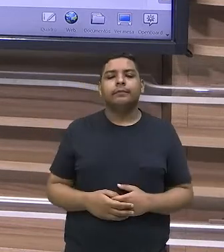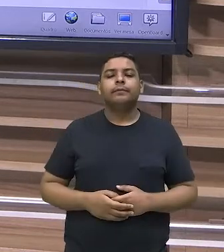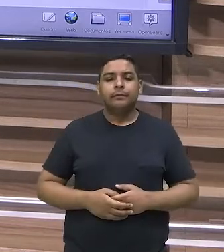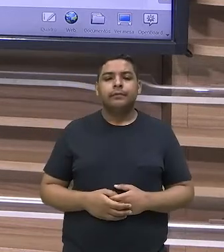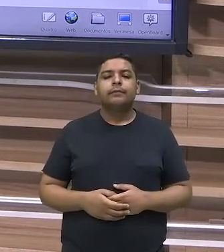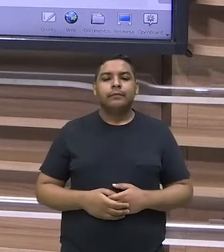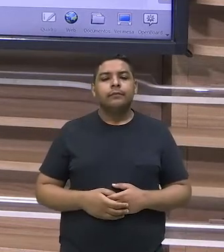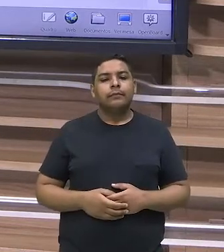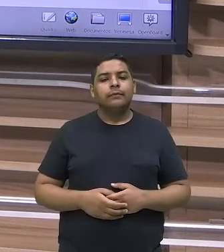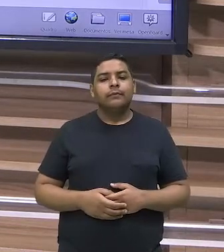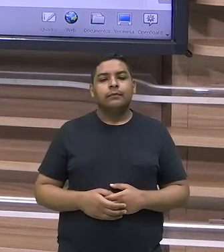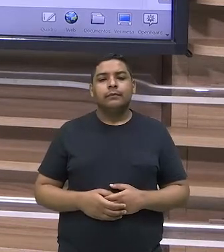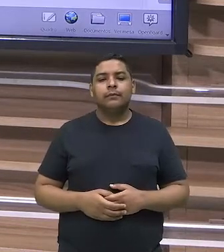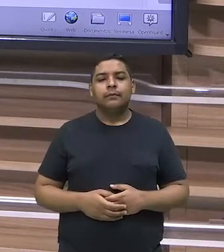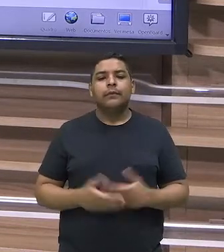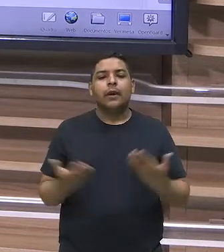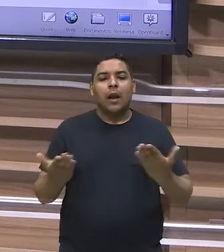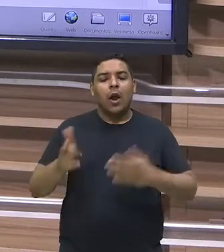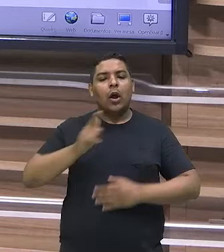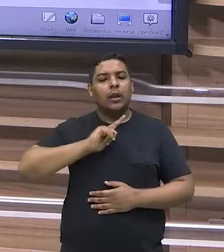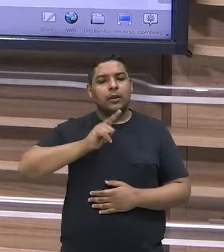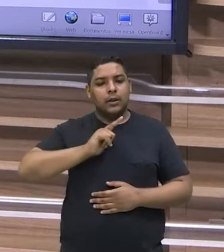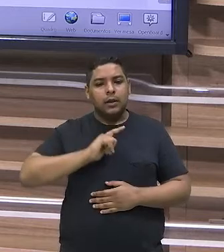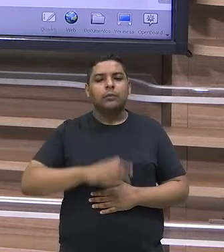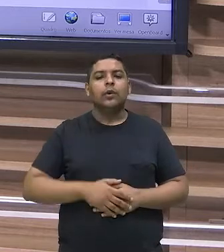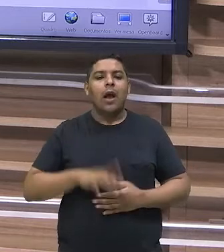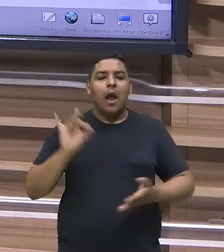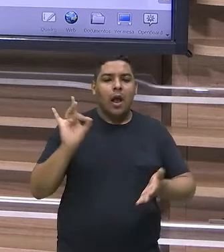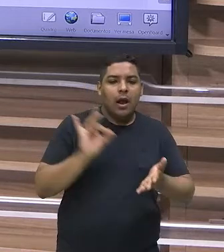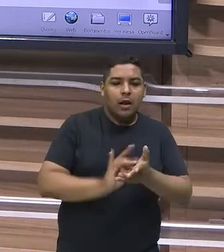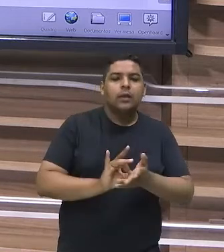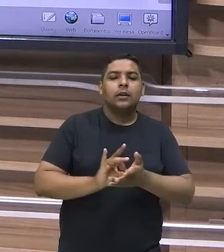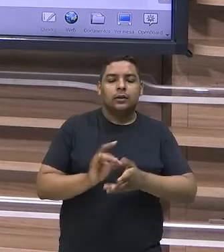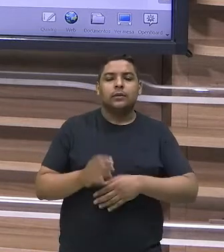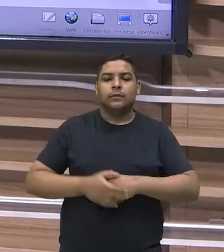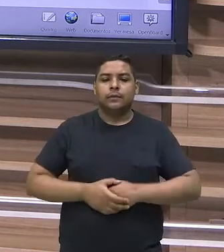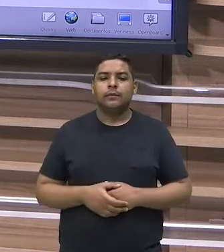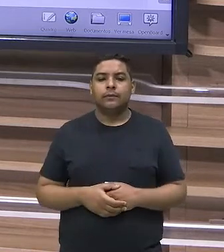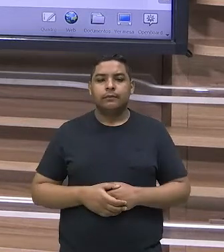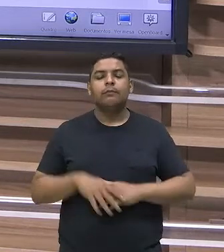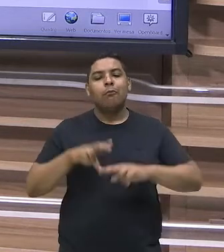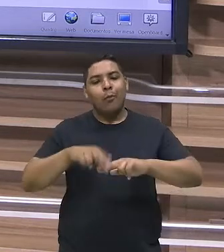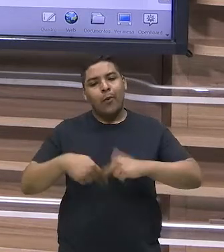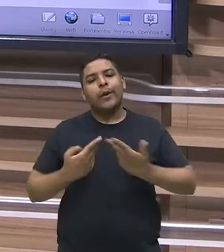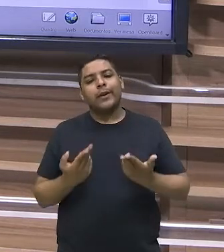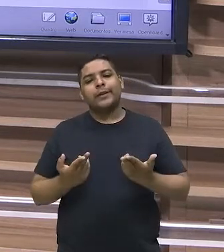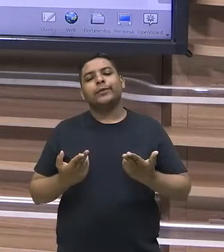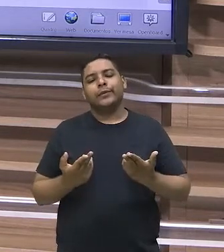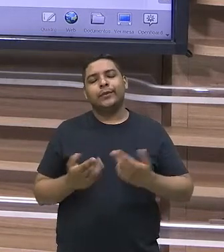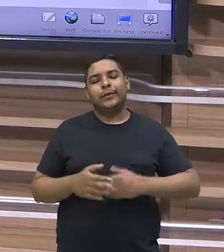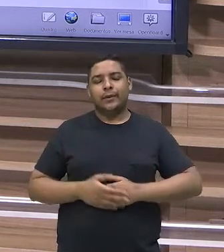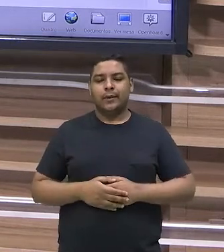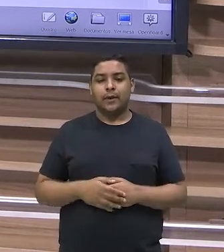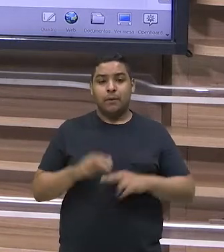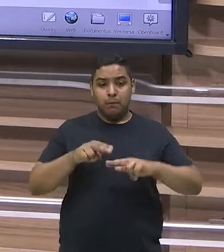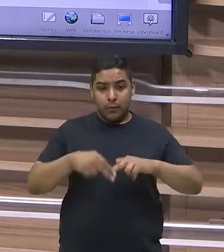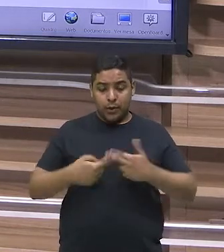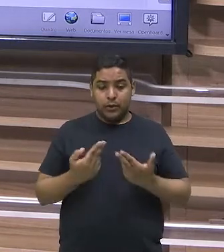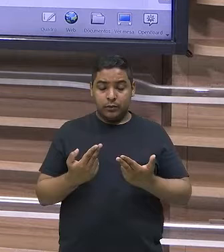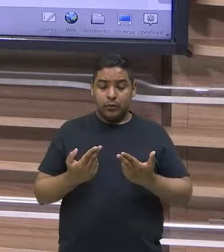aqui e trazemos para essa realidade concreta que é imperfeita. Tanto é que esses objetos morrem, eles perecem aqui nesse